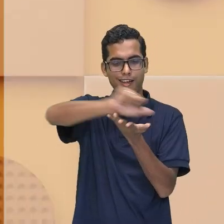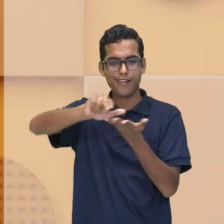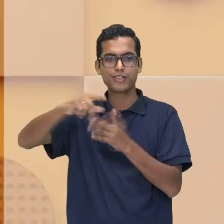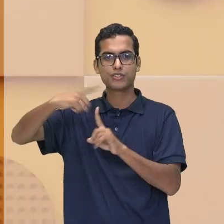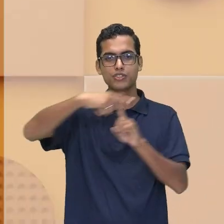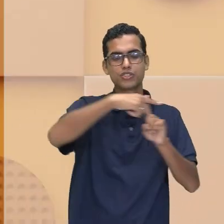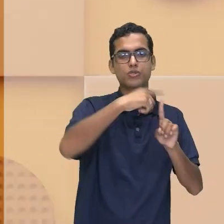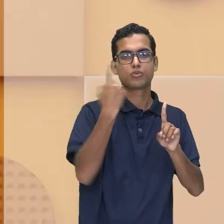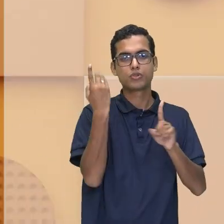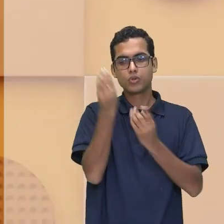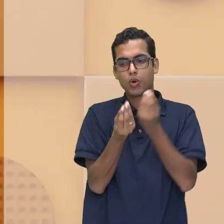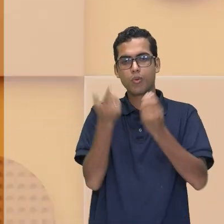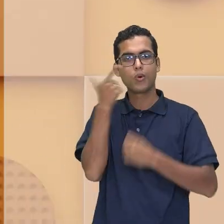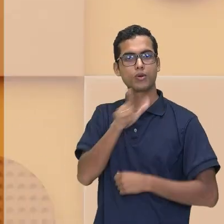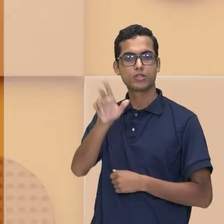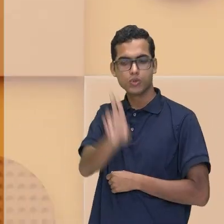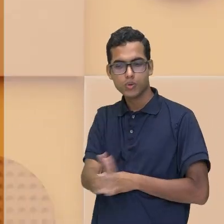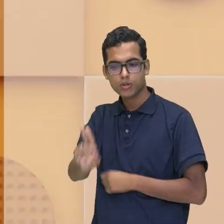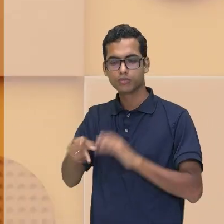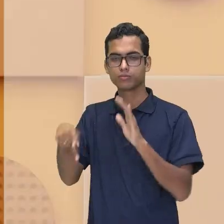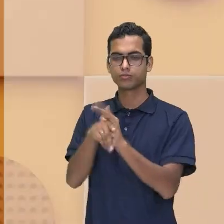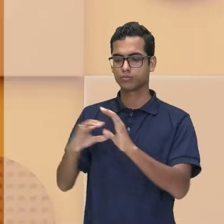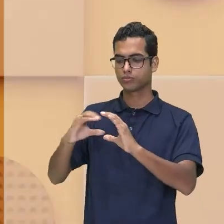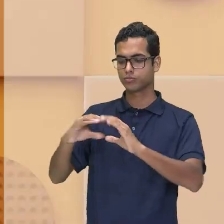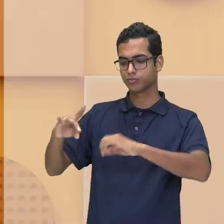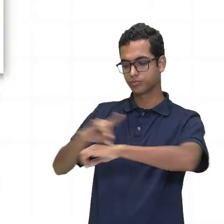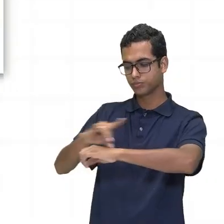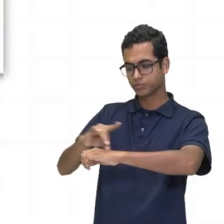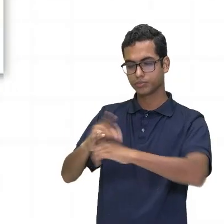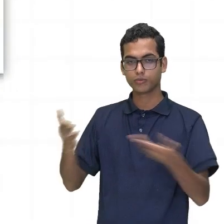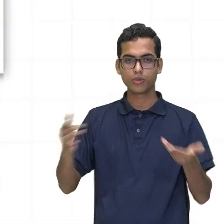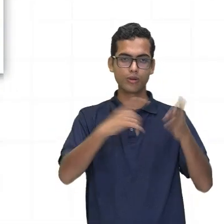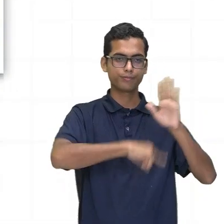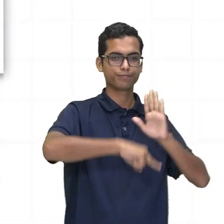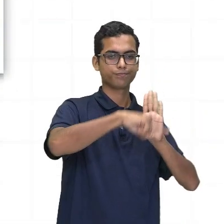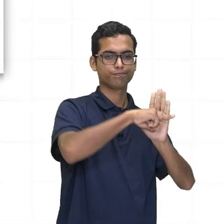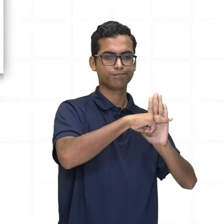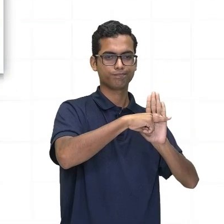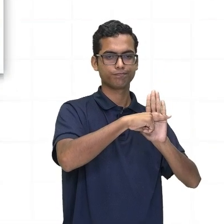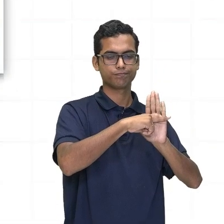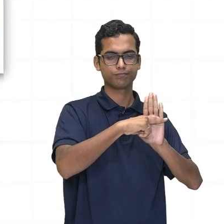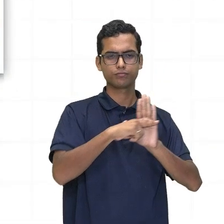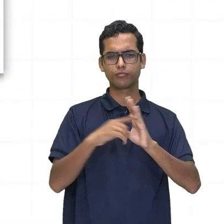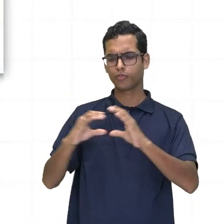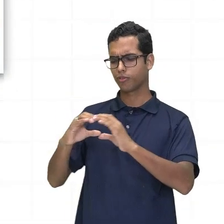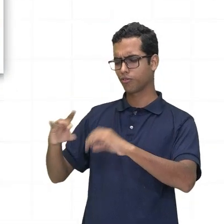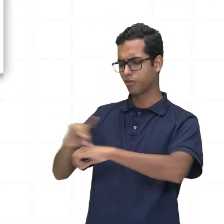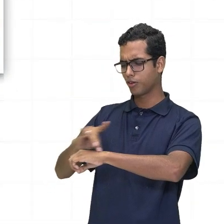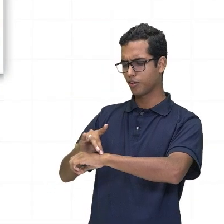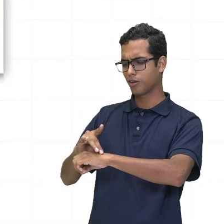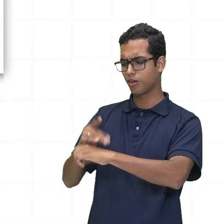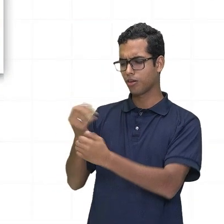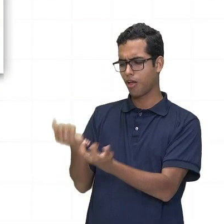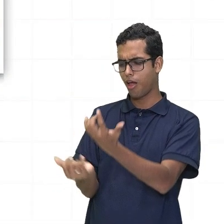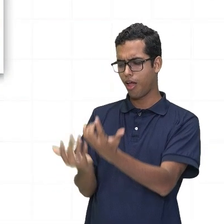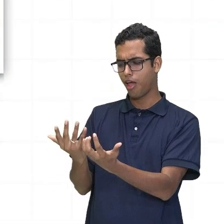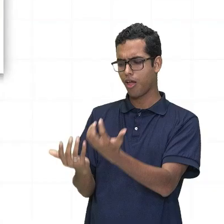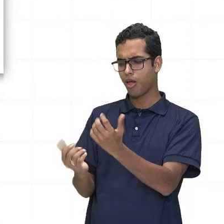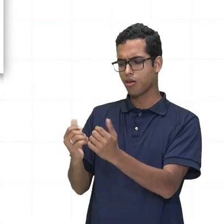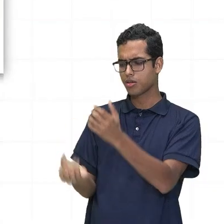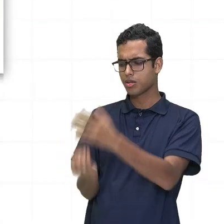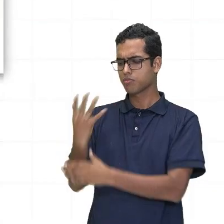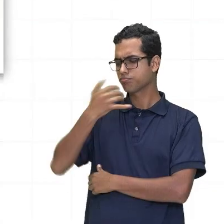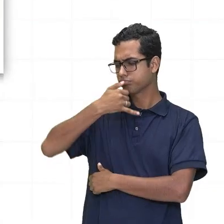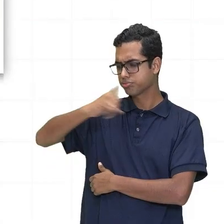à utilização. Nós temos também as desvantagens, né? Aí nós vamos pontuar como o